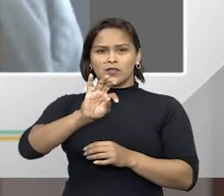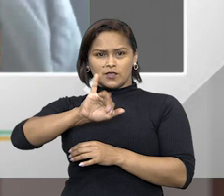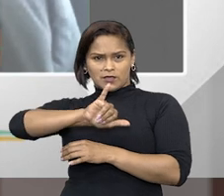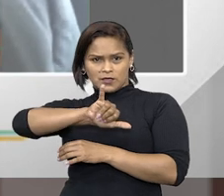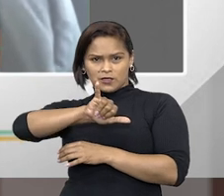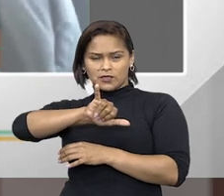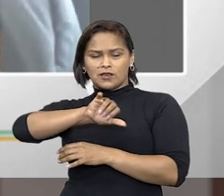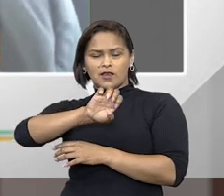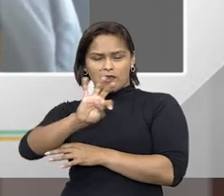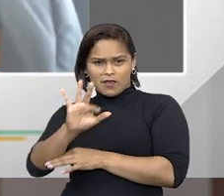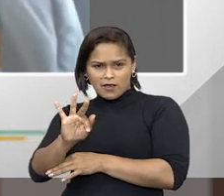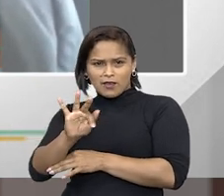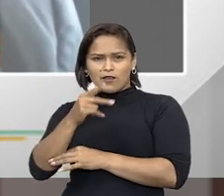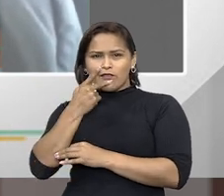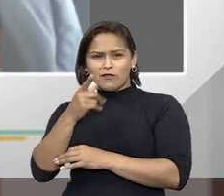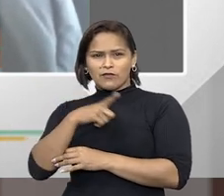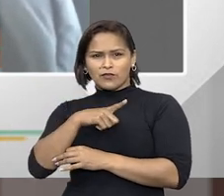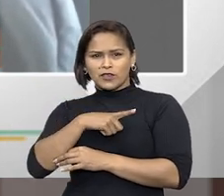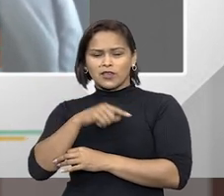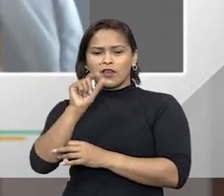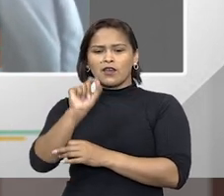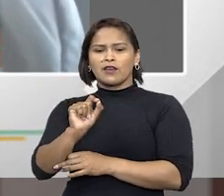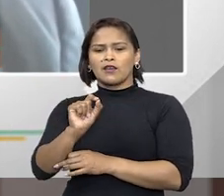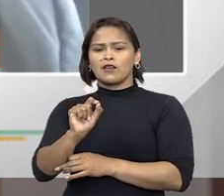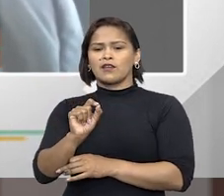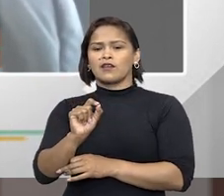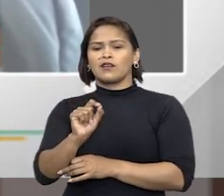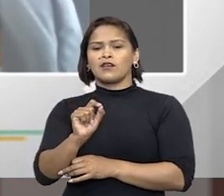relativa aos litígios